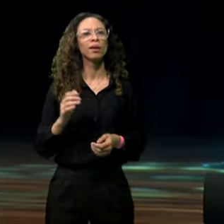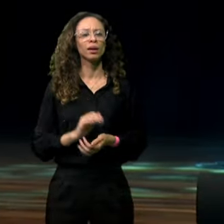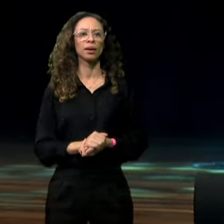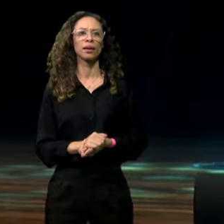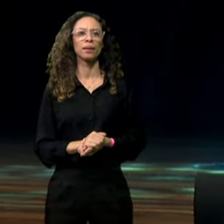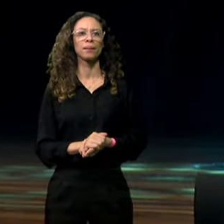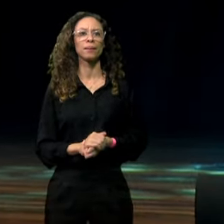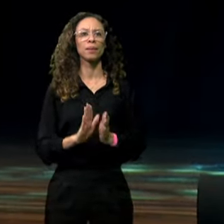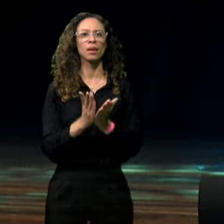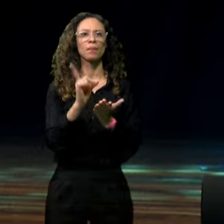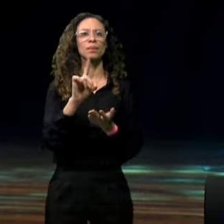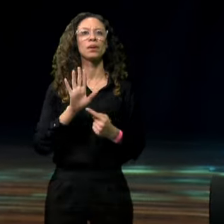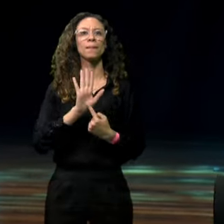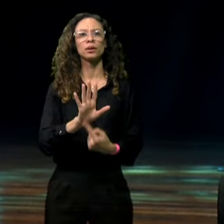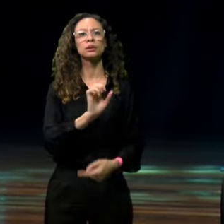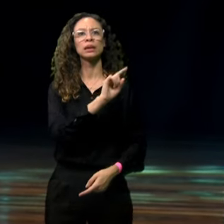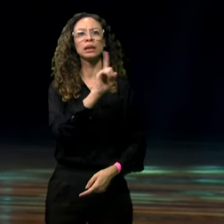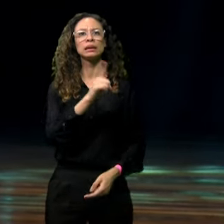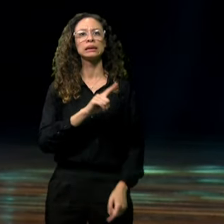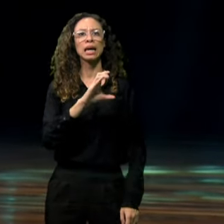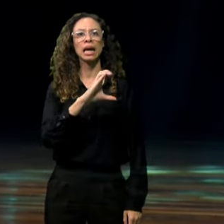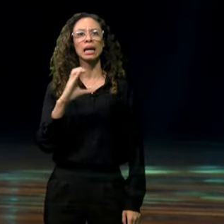sacaria então